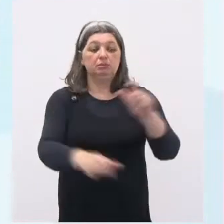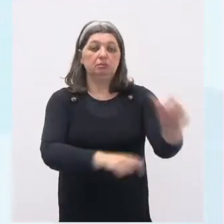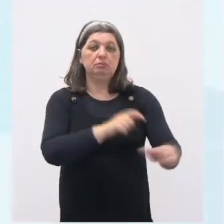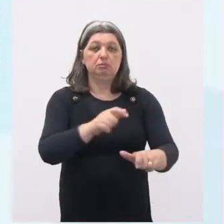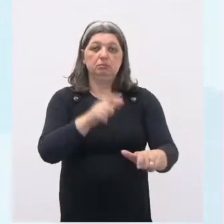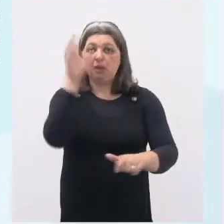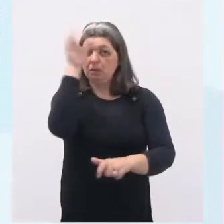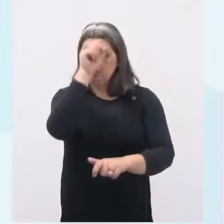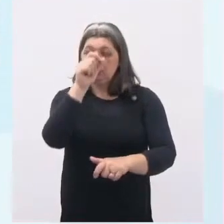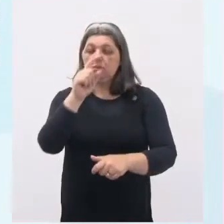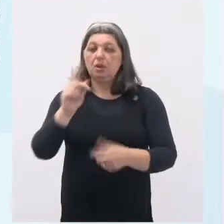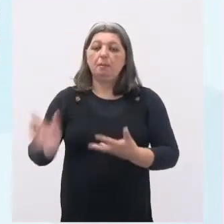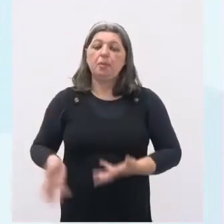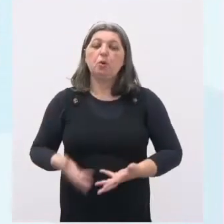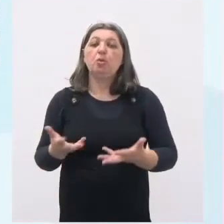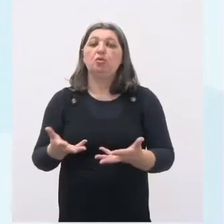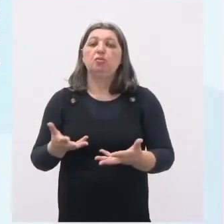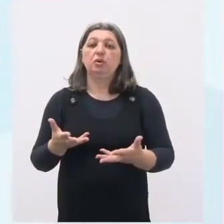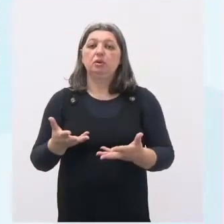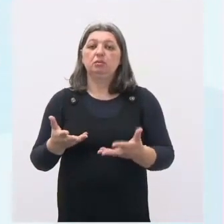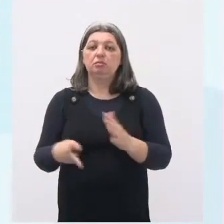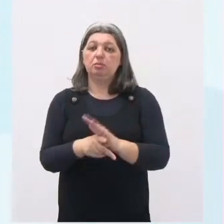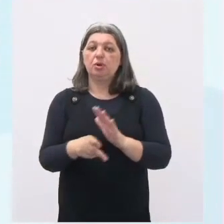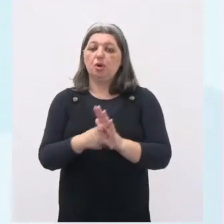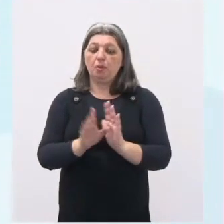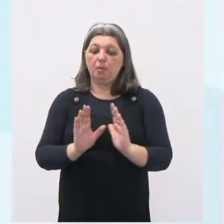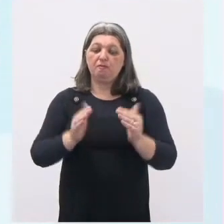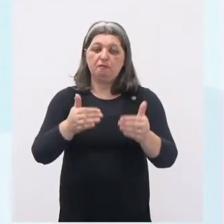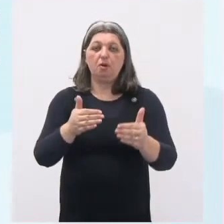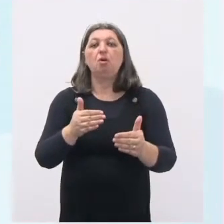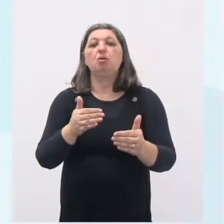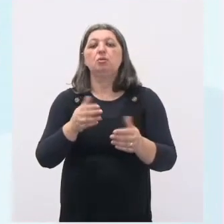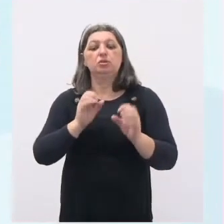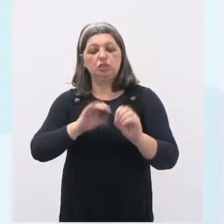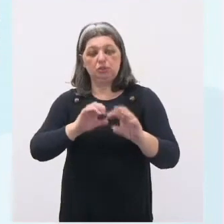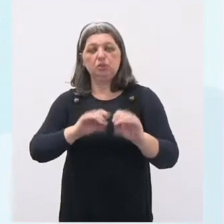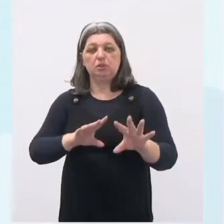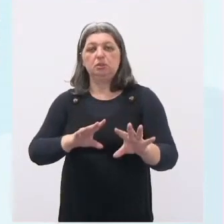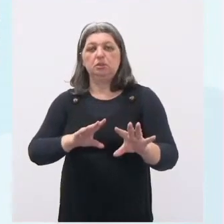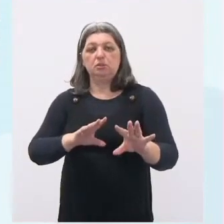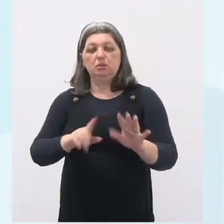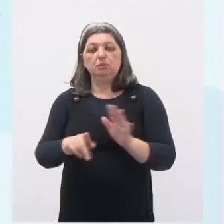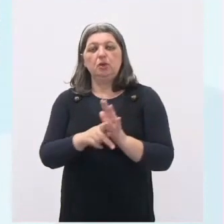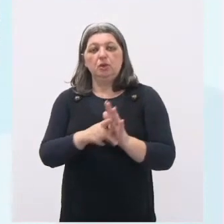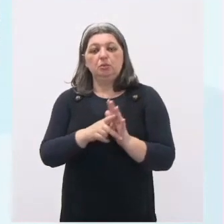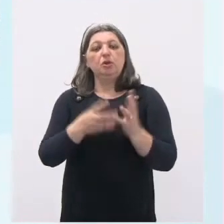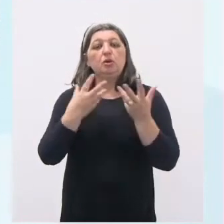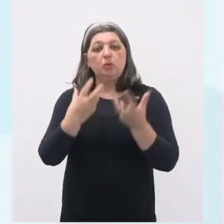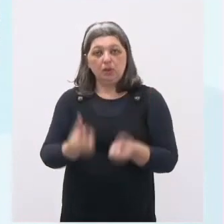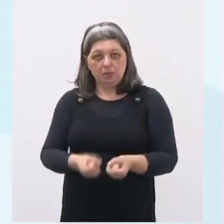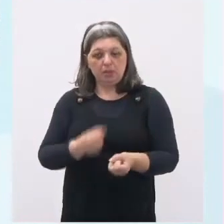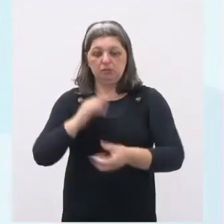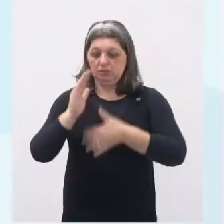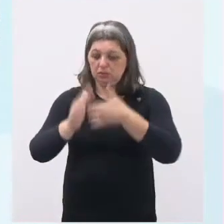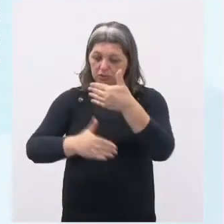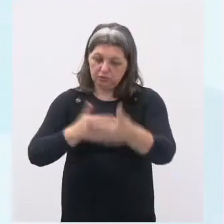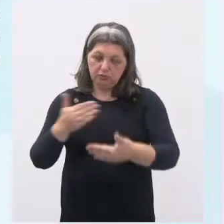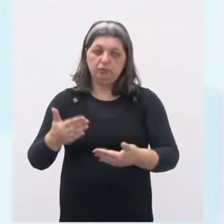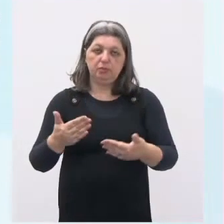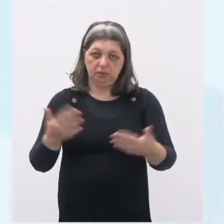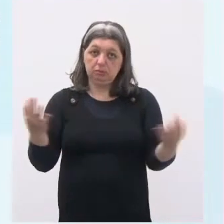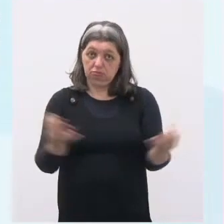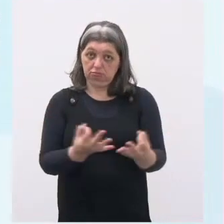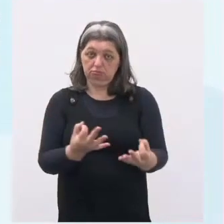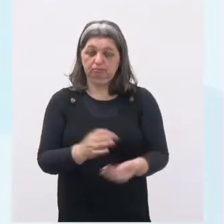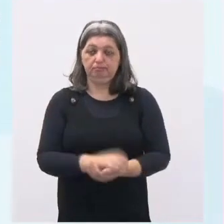para promover uma educação voltada ao acolhimento, ao reconhecimento e ao desenvolvimento pleno.